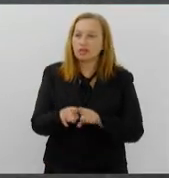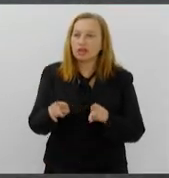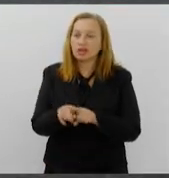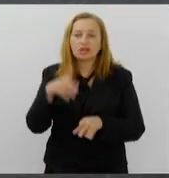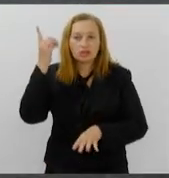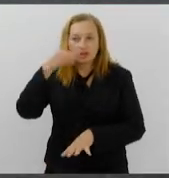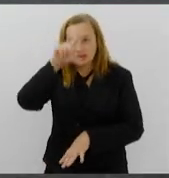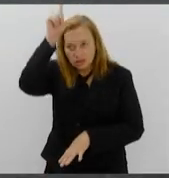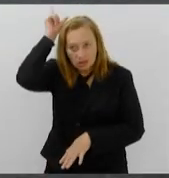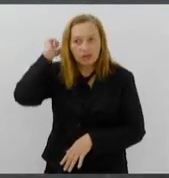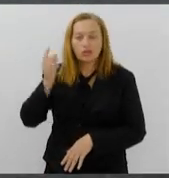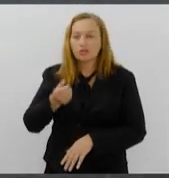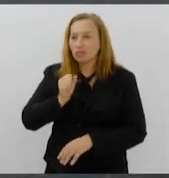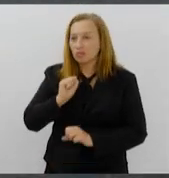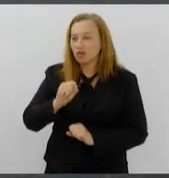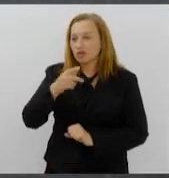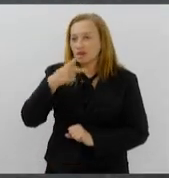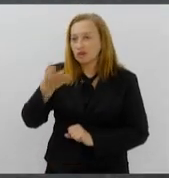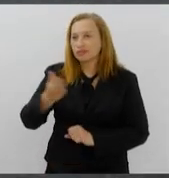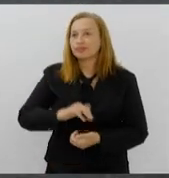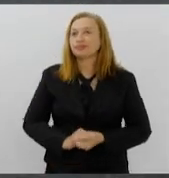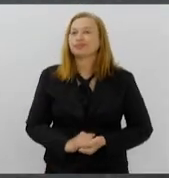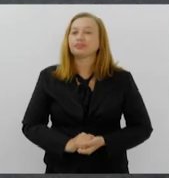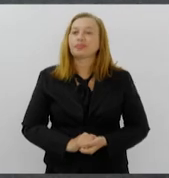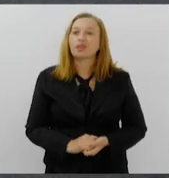Paulo. Eu